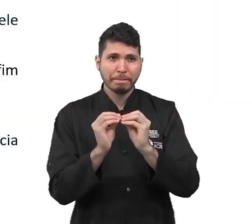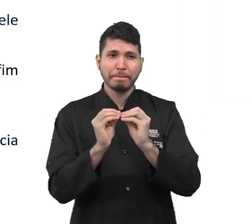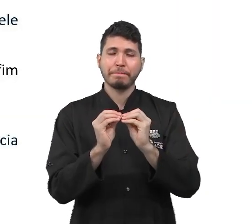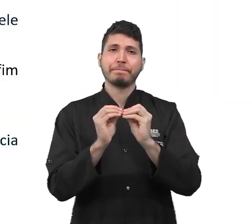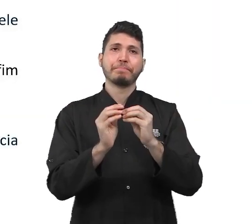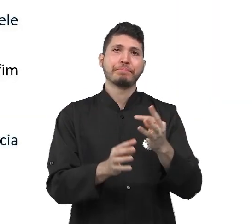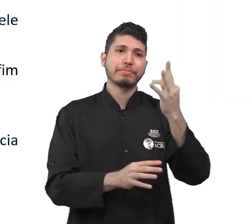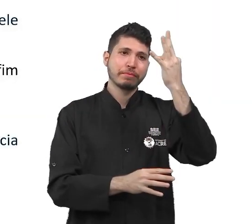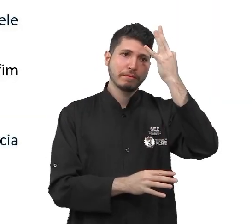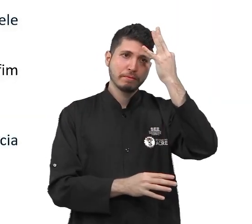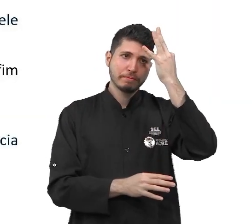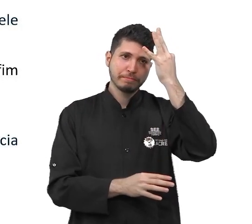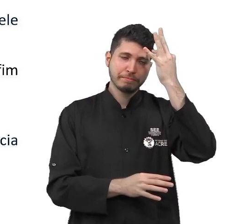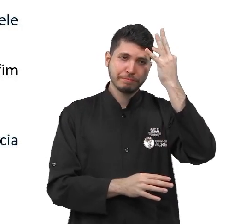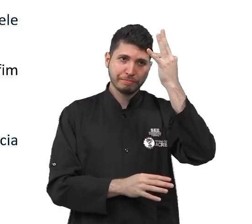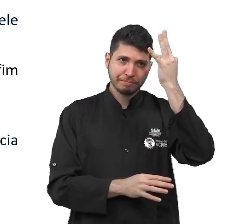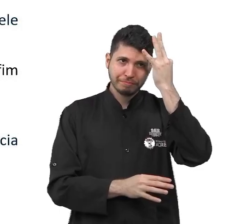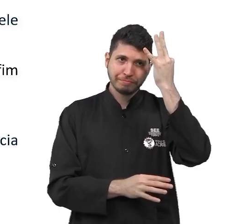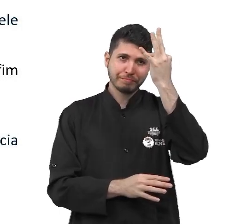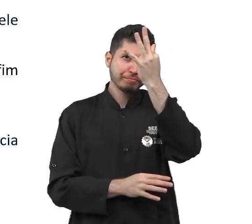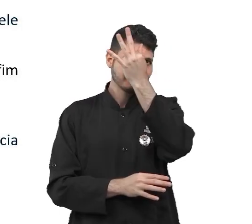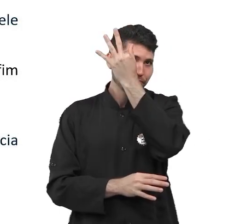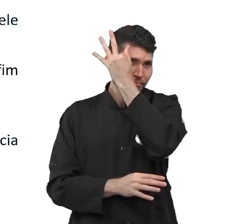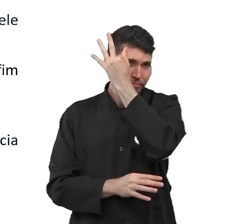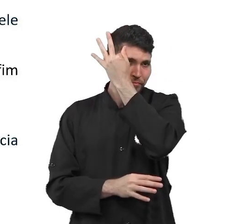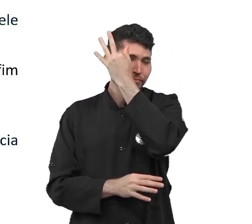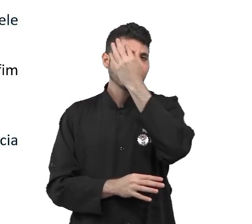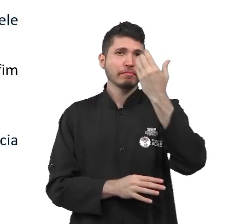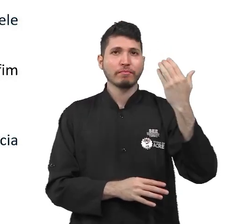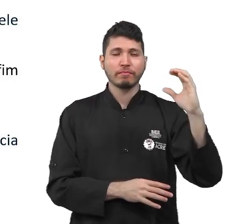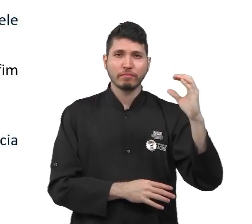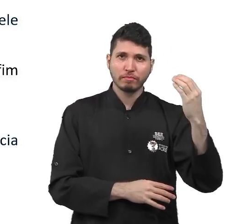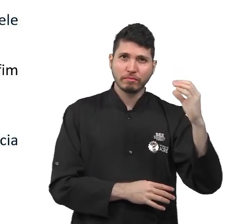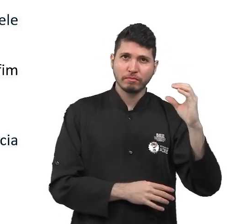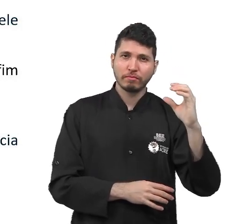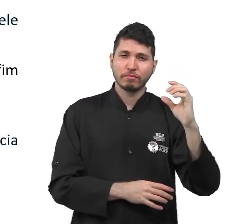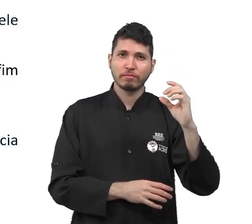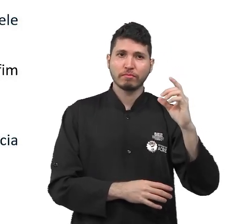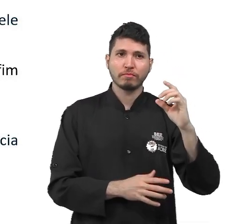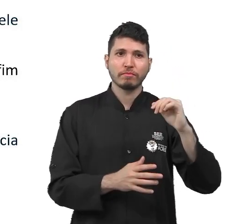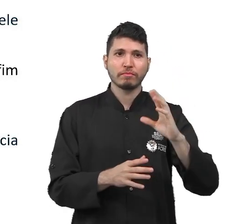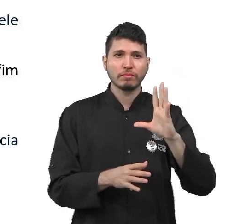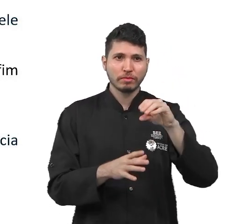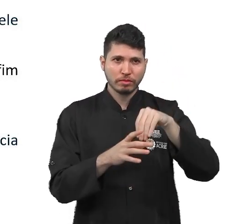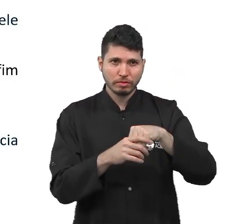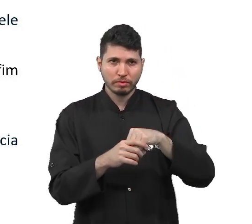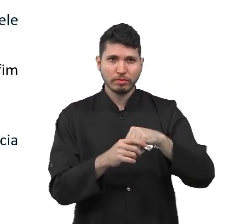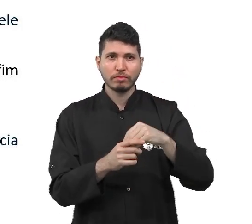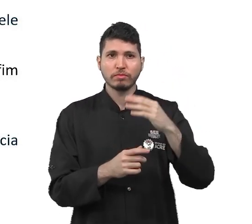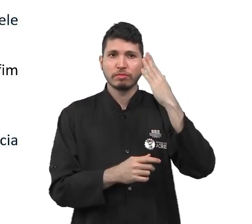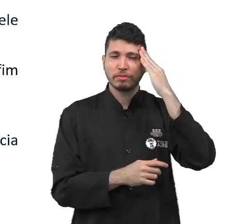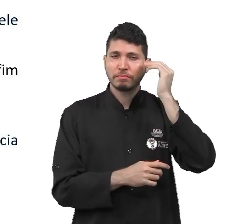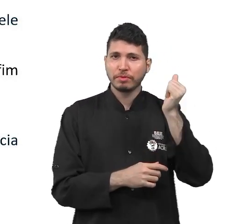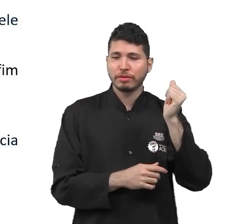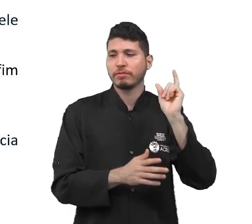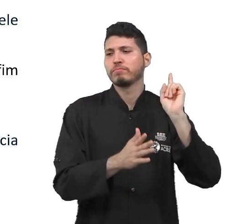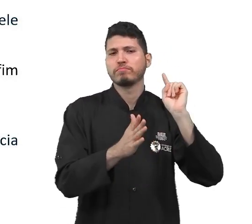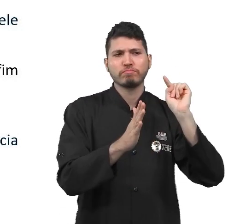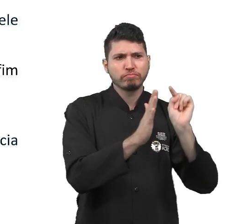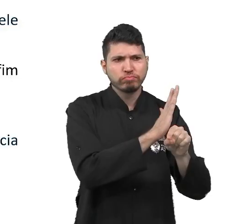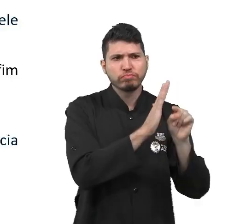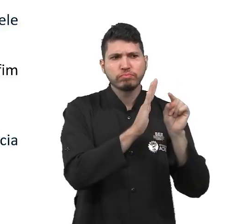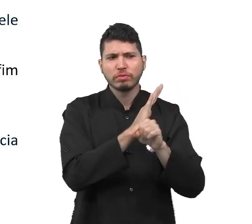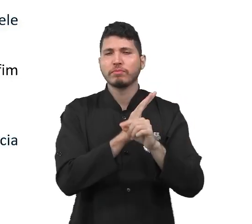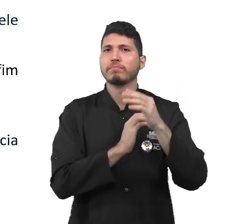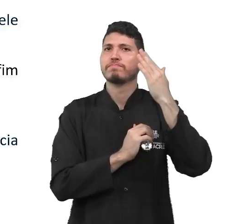a filosofia da ciência é aquele ramo do saber que questiona,